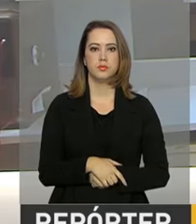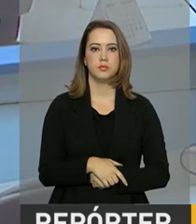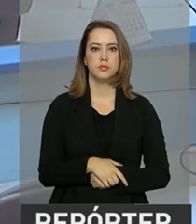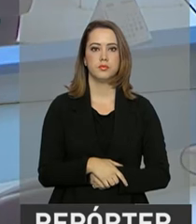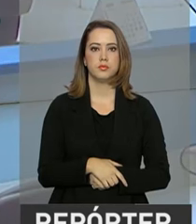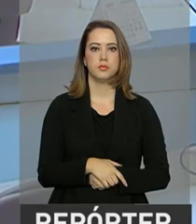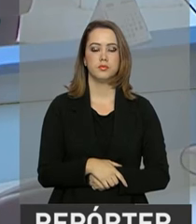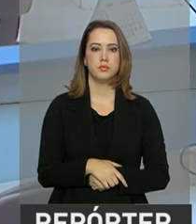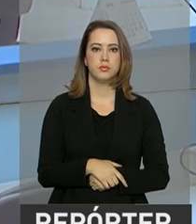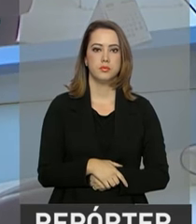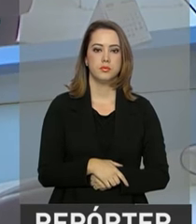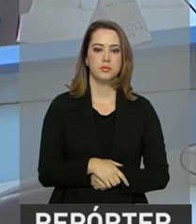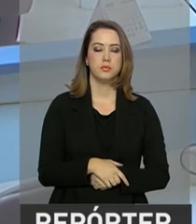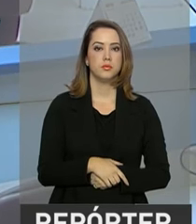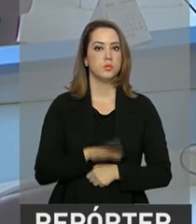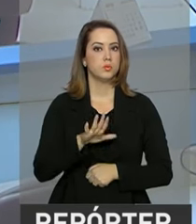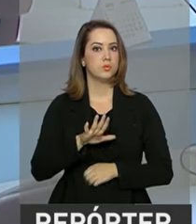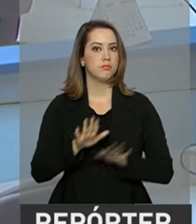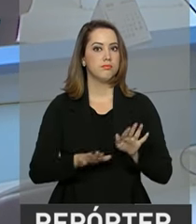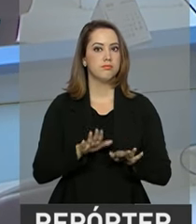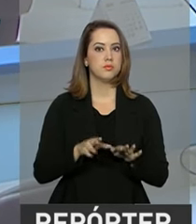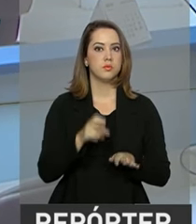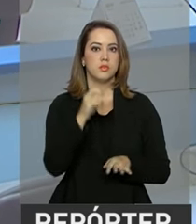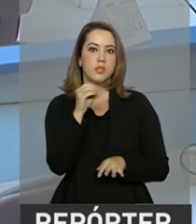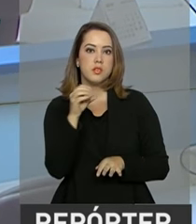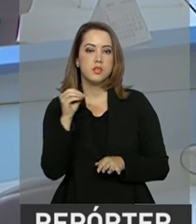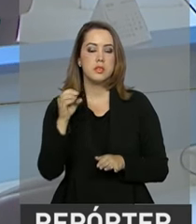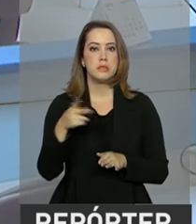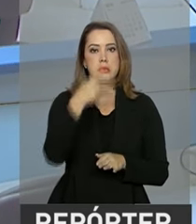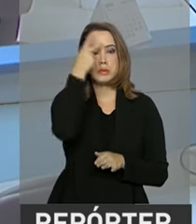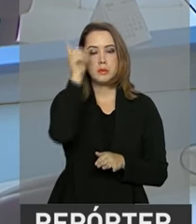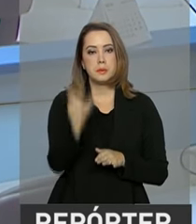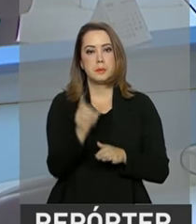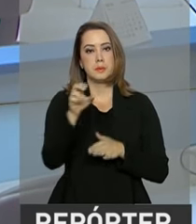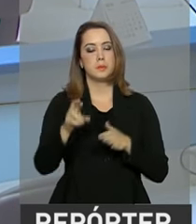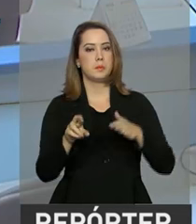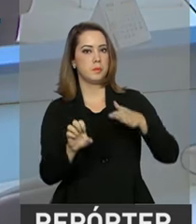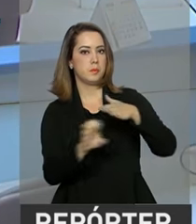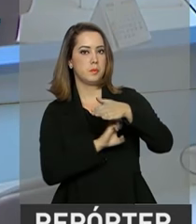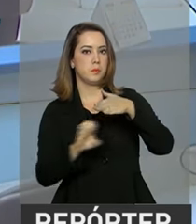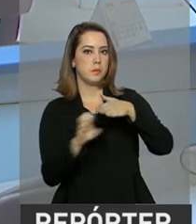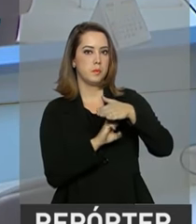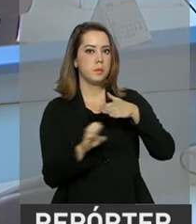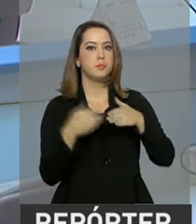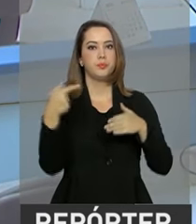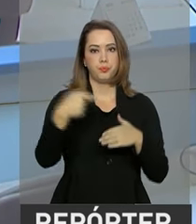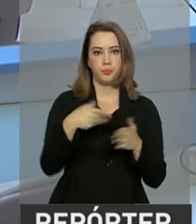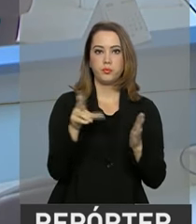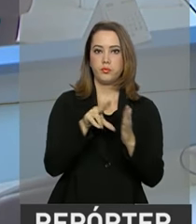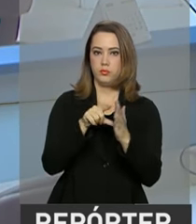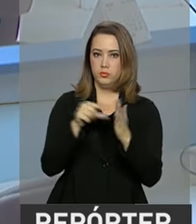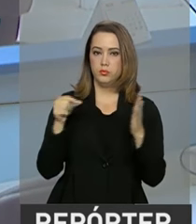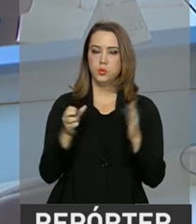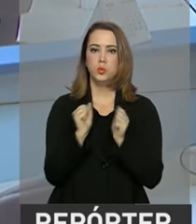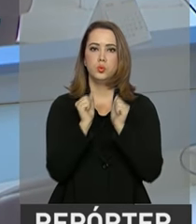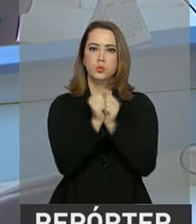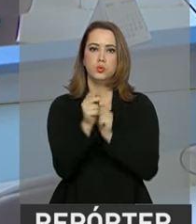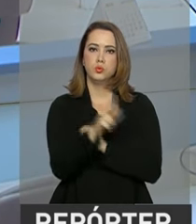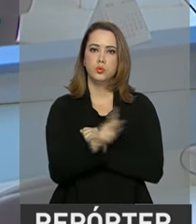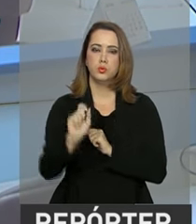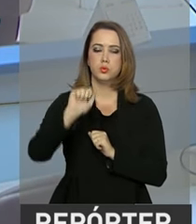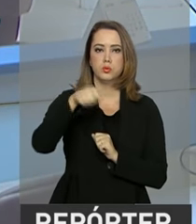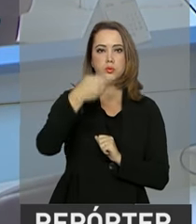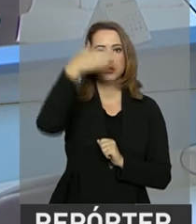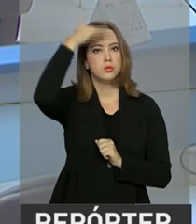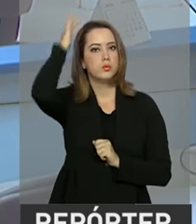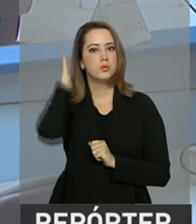br. Cerca de 500 empresários participaram hoje no Palácio do Planalto de um encontro com o presidente em exercício,